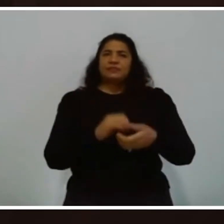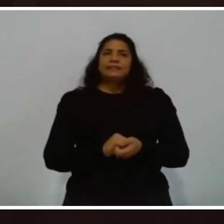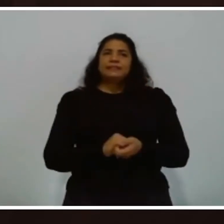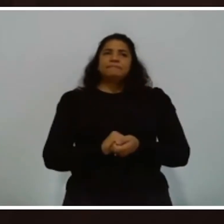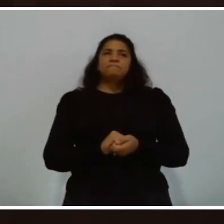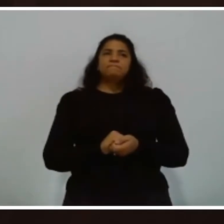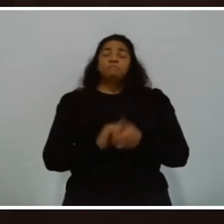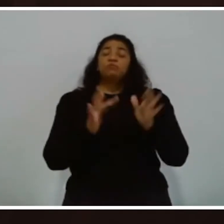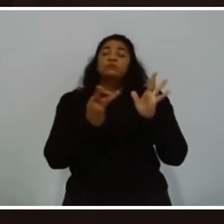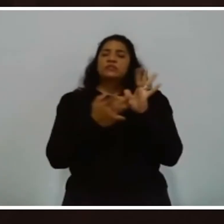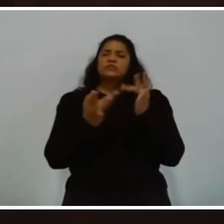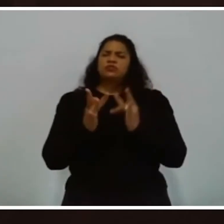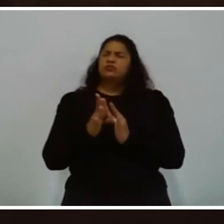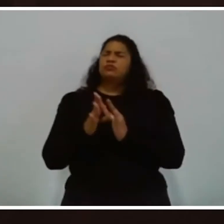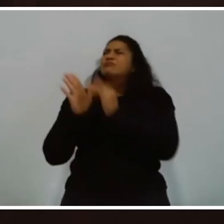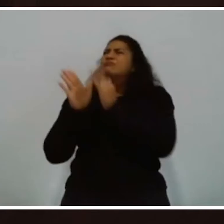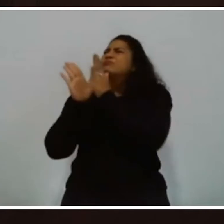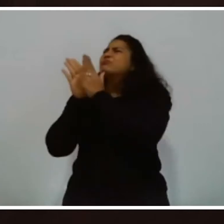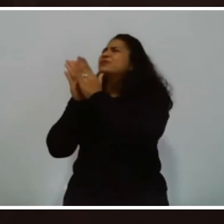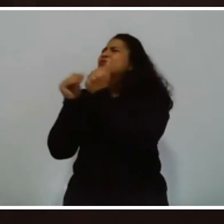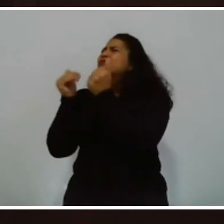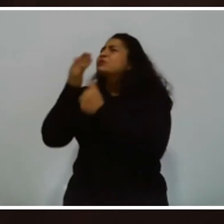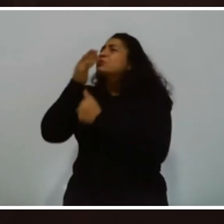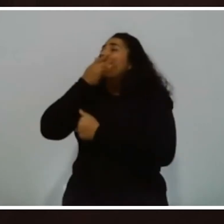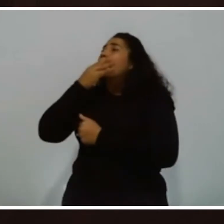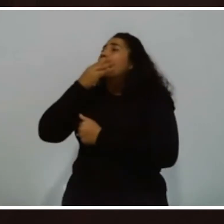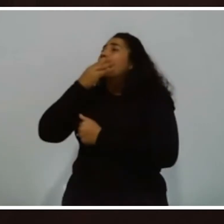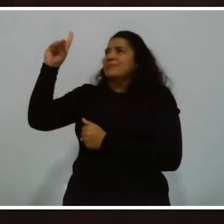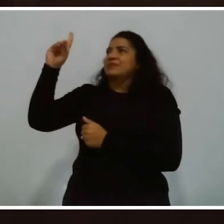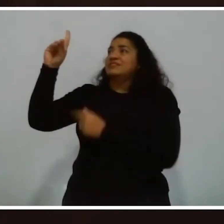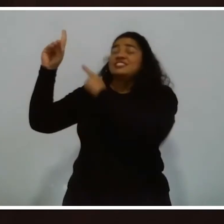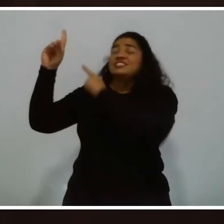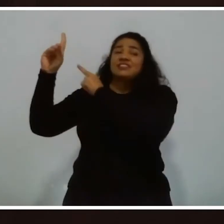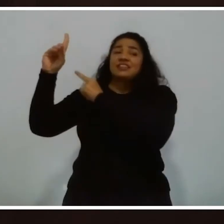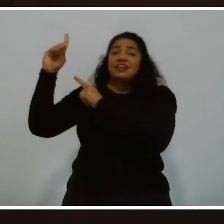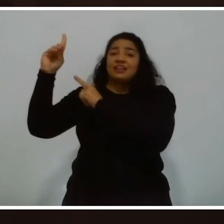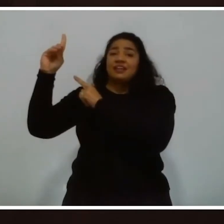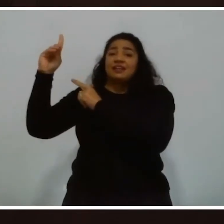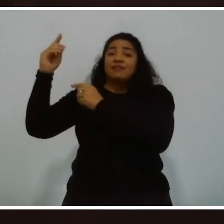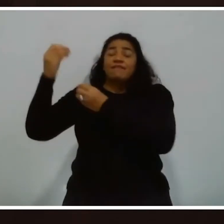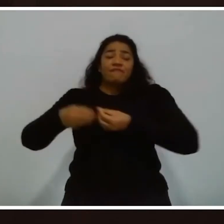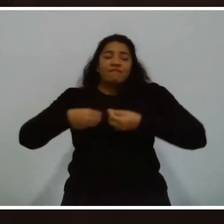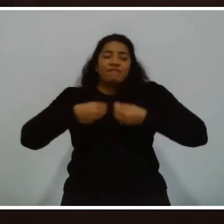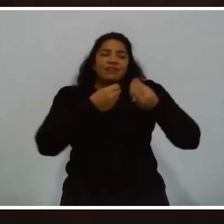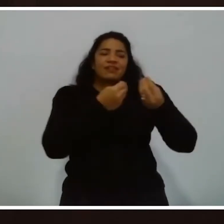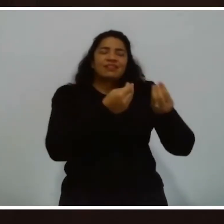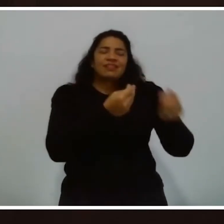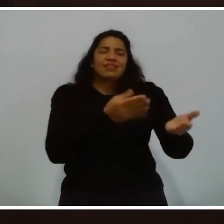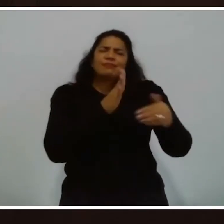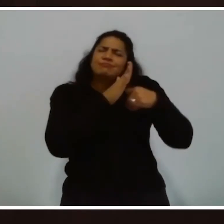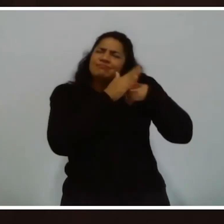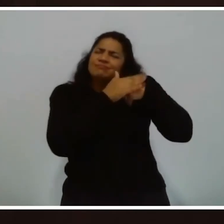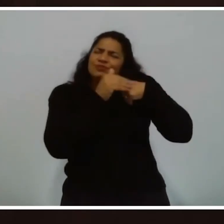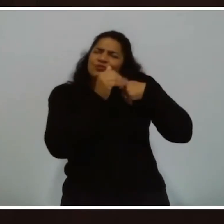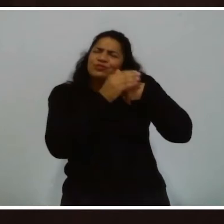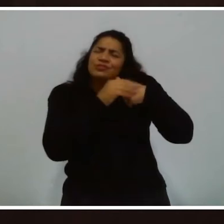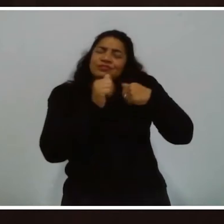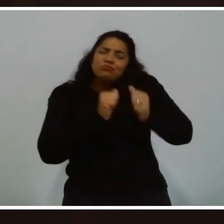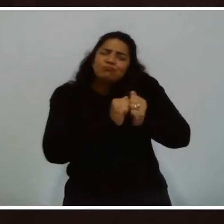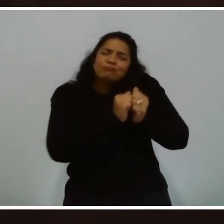outro Consolador, a fim de que esteja para sempre convosco. Aqui você vê os 3 da Trindade.